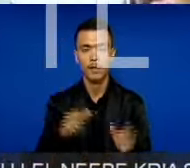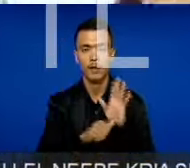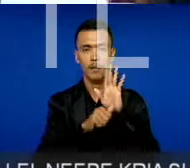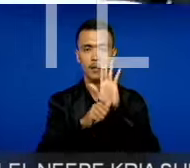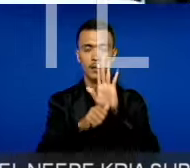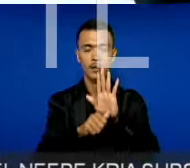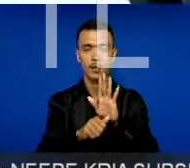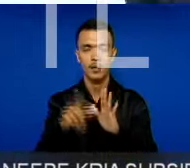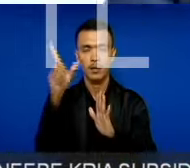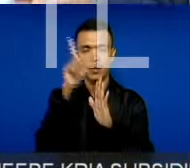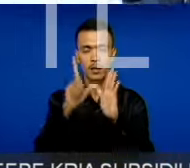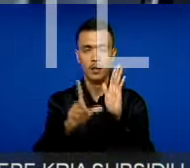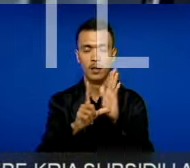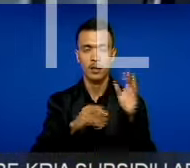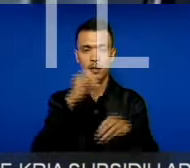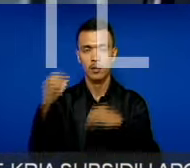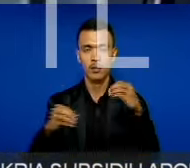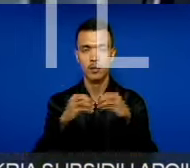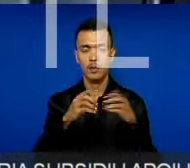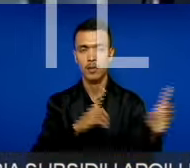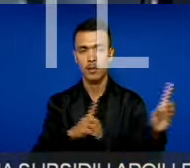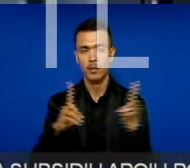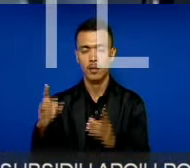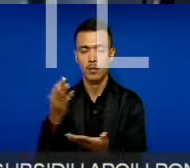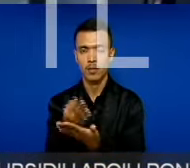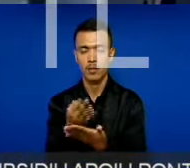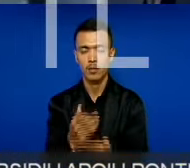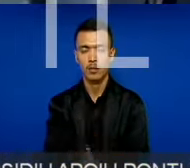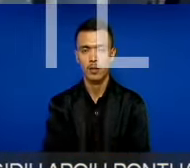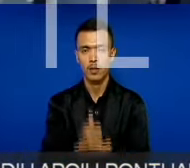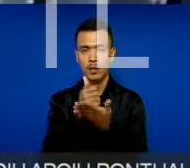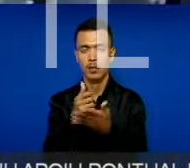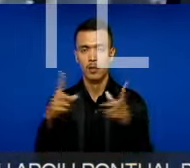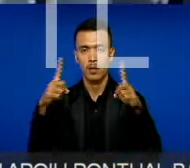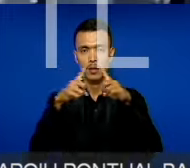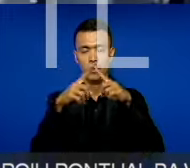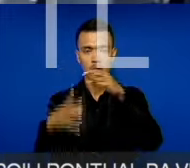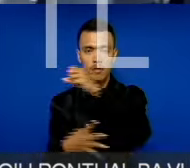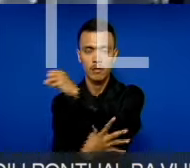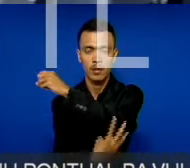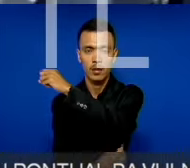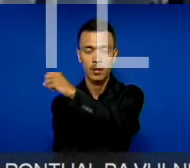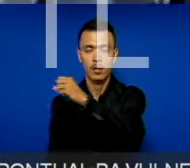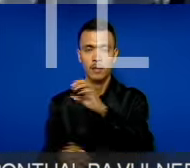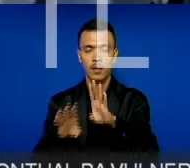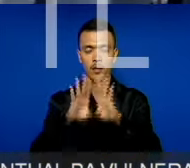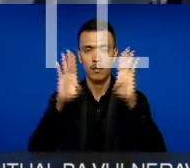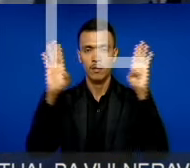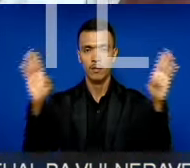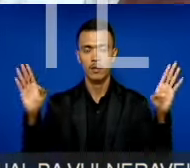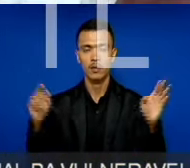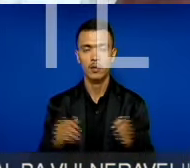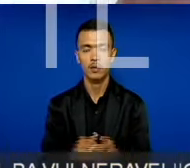apresenta projeto decreto-lei conaba criação subsídio apoio pontual ba vulnerável. Aprovação diploma